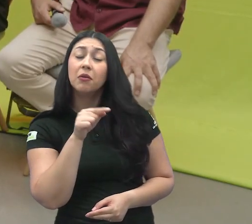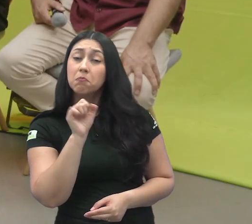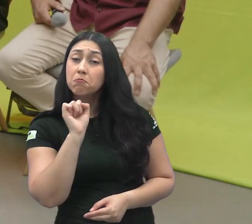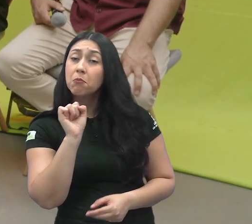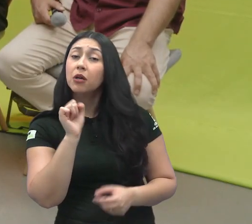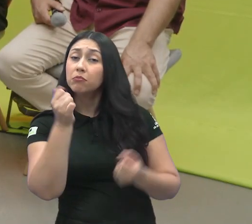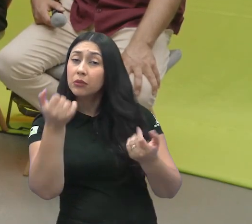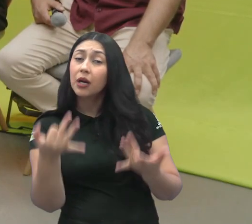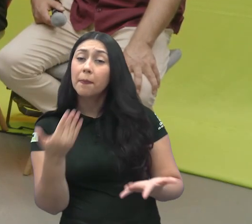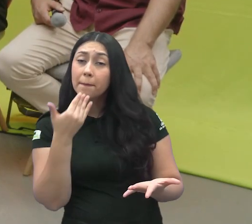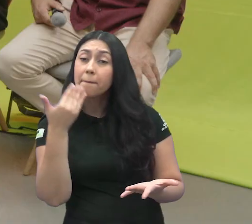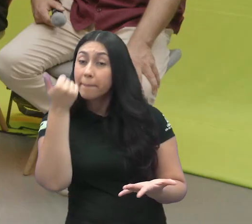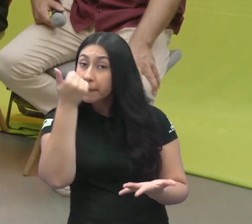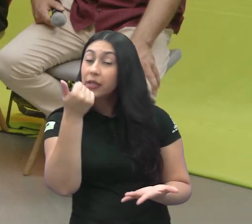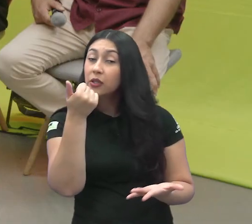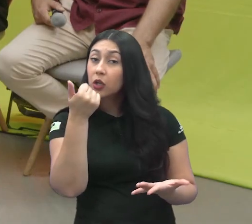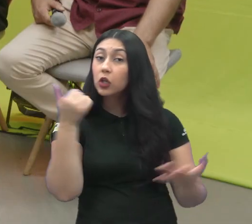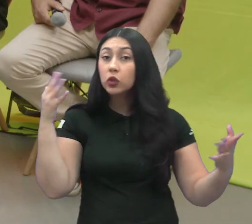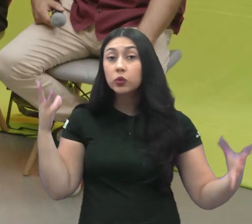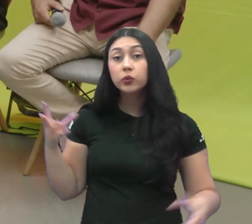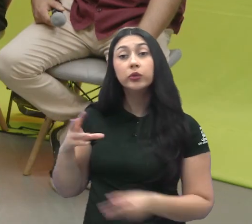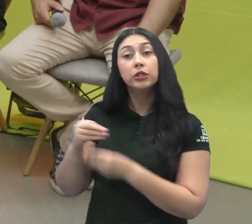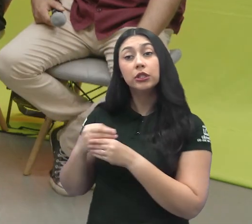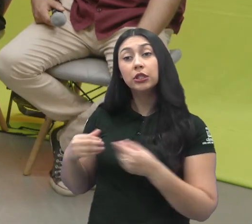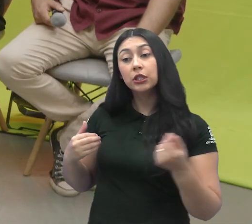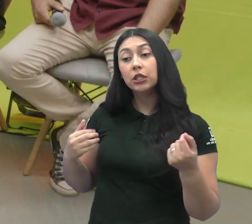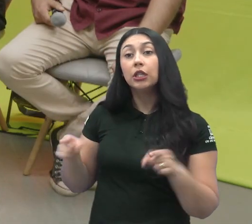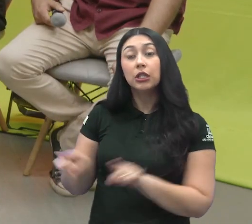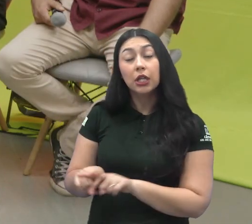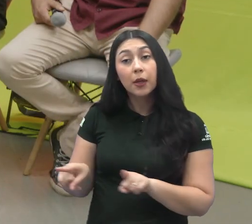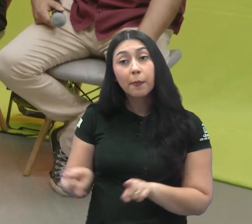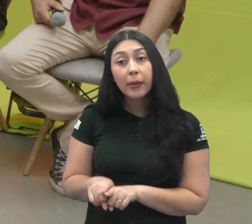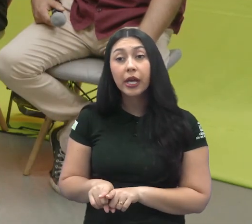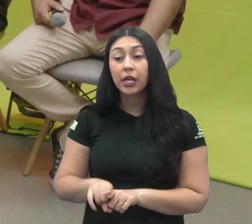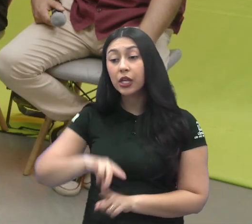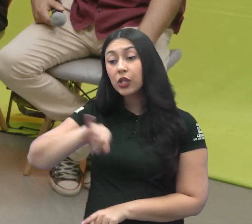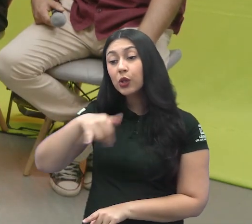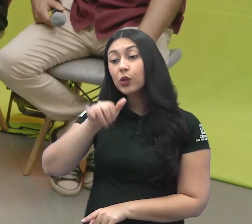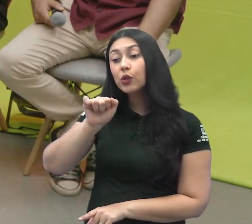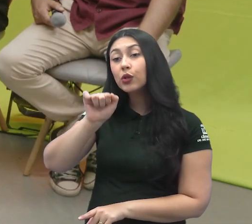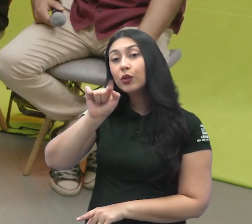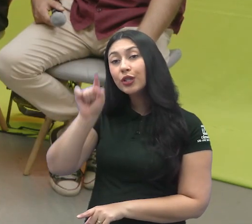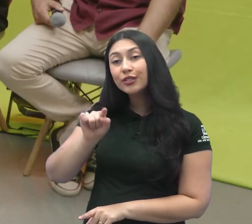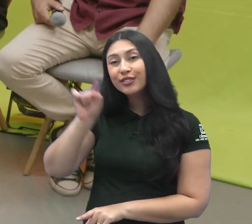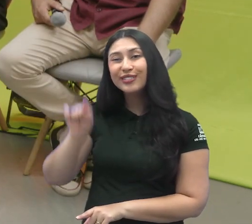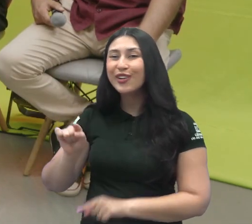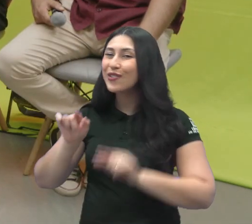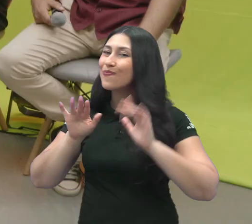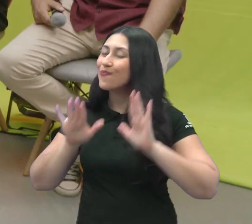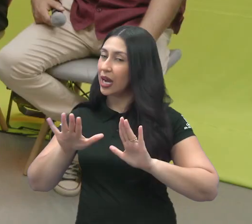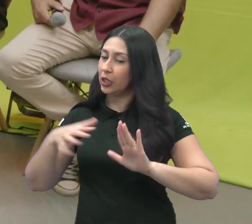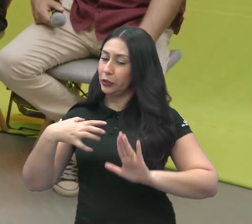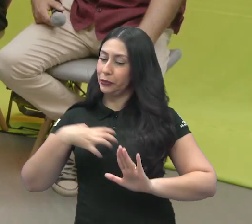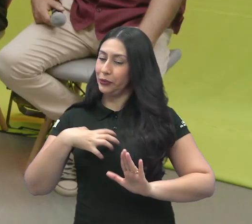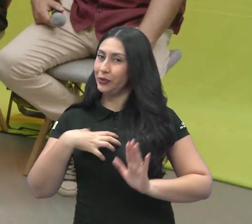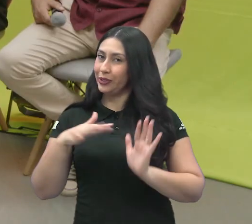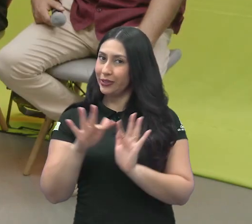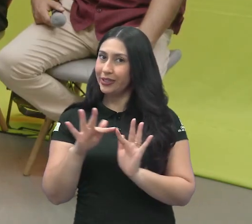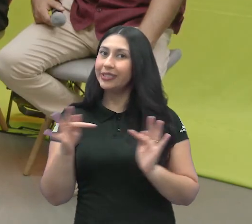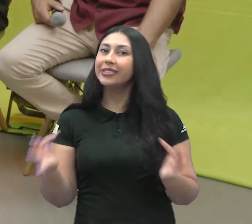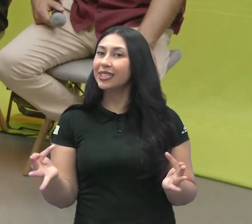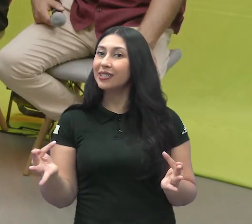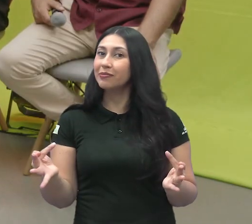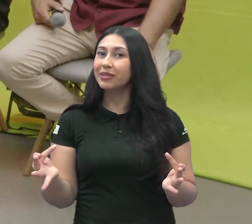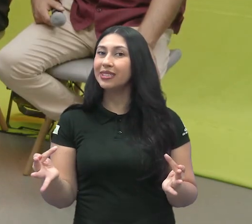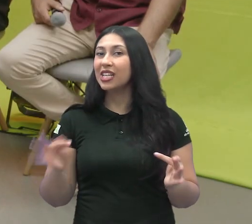gente pensou, em unir um pouco da música instrumental, do jazz, que eu sou muito consumidora também, mas que ficasse numa linguagem que chegasse às pessoas,